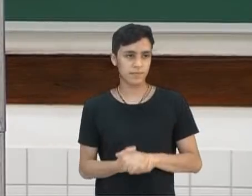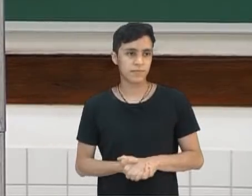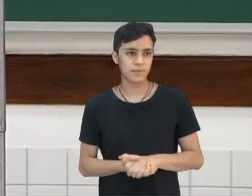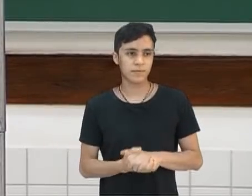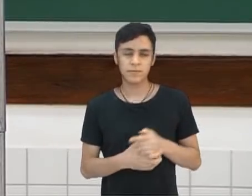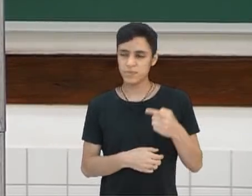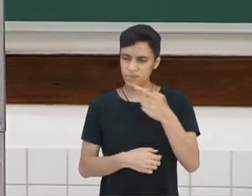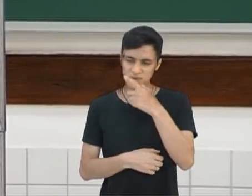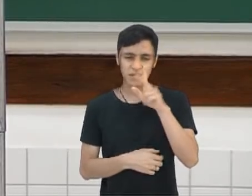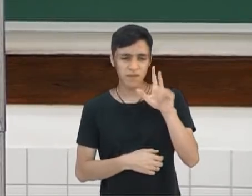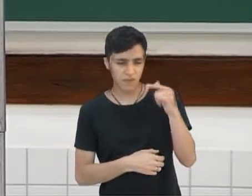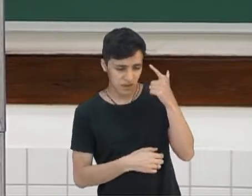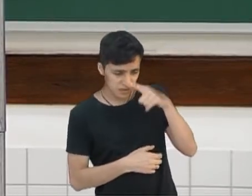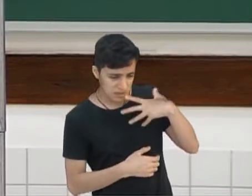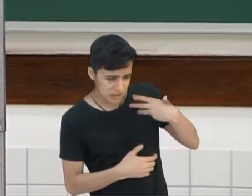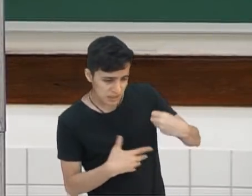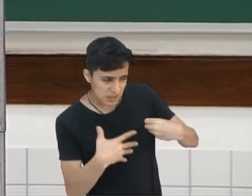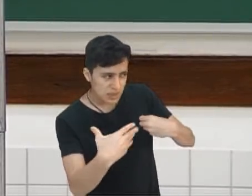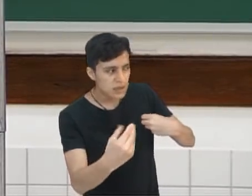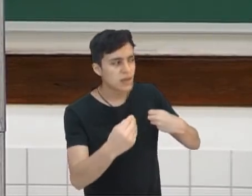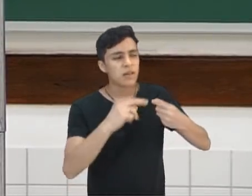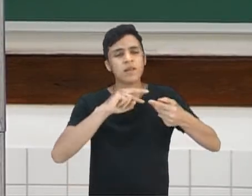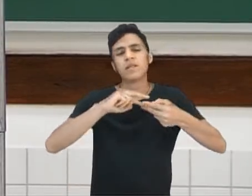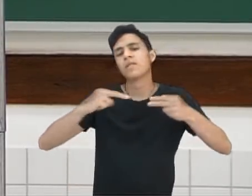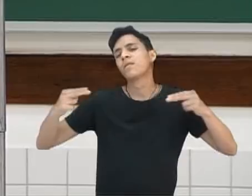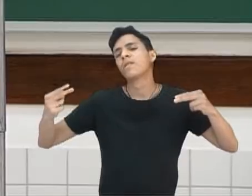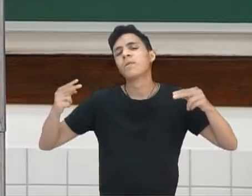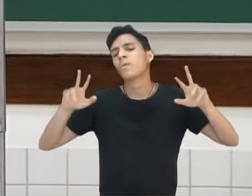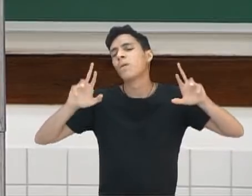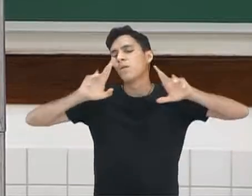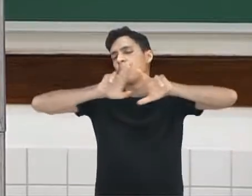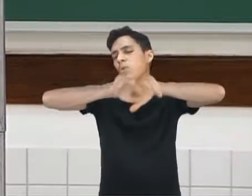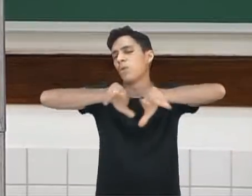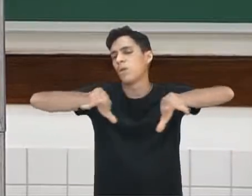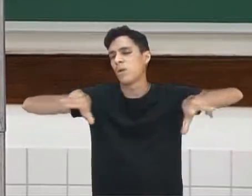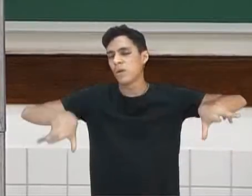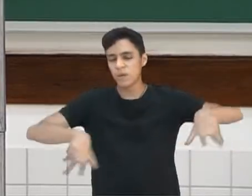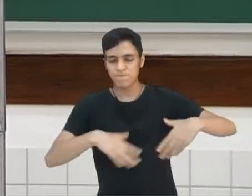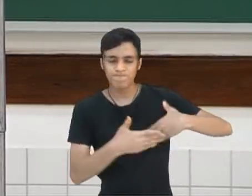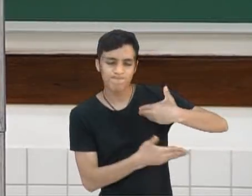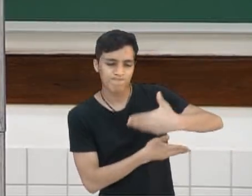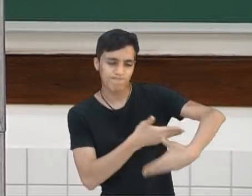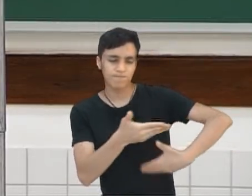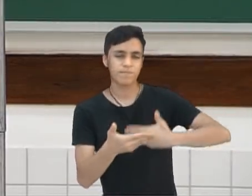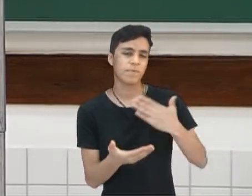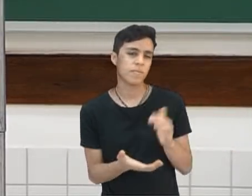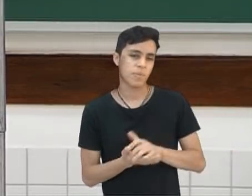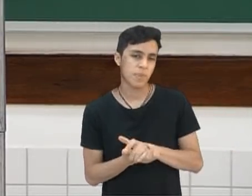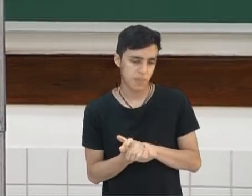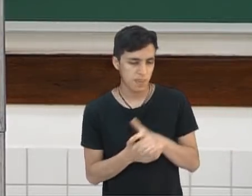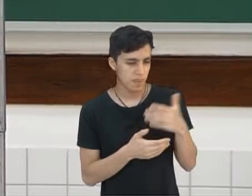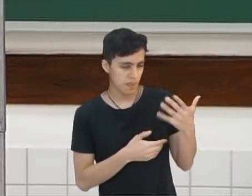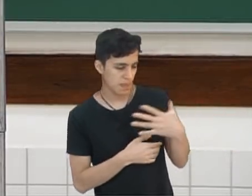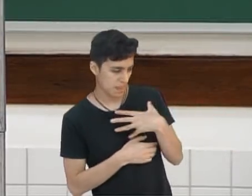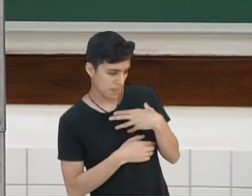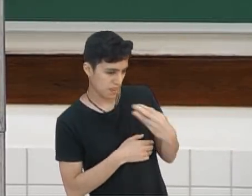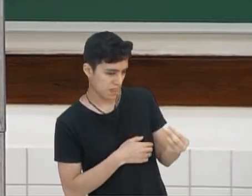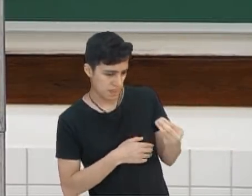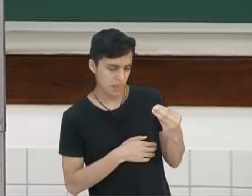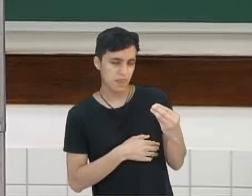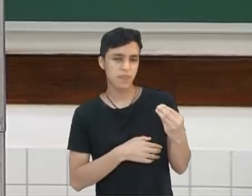vai gerar descendentes geneticamente diferentes aos seus genitores, né? Então, os filhos